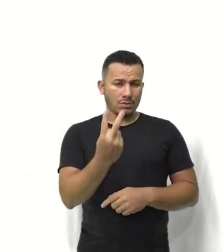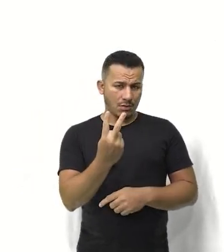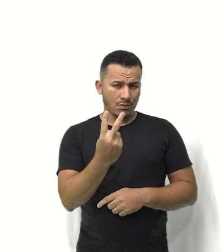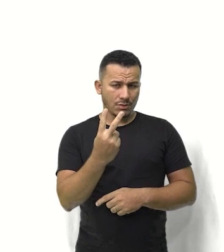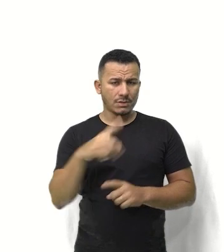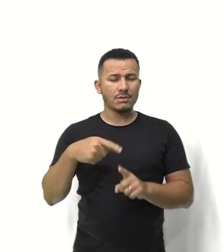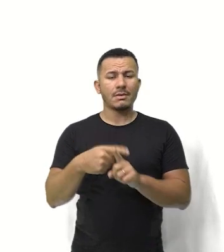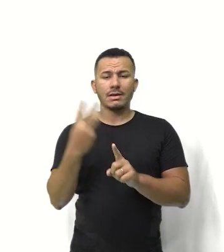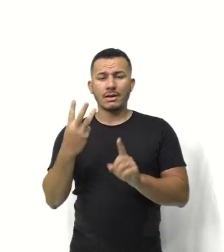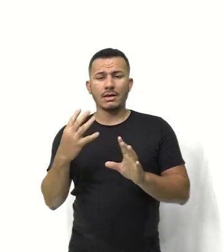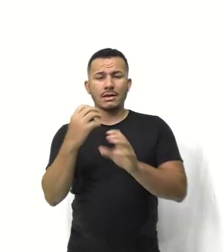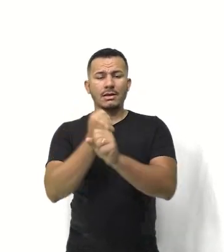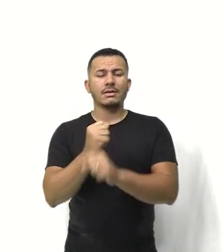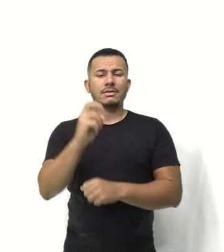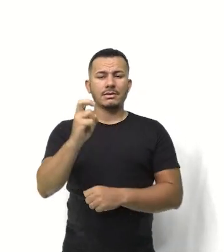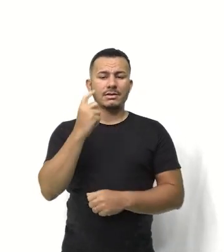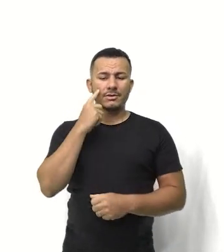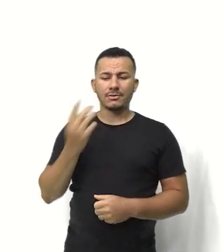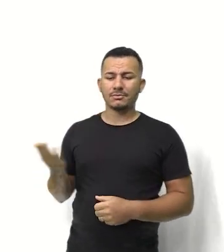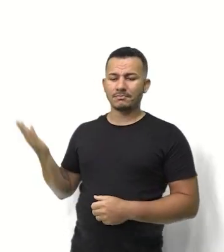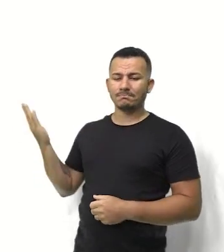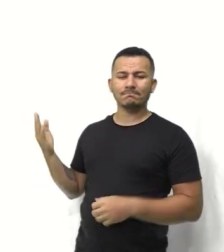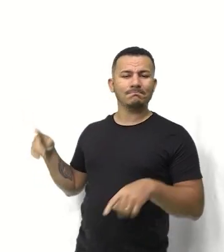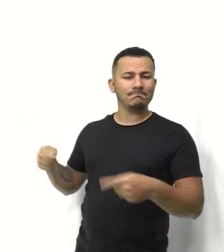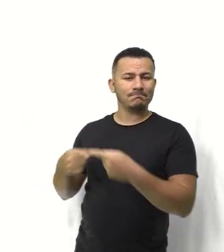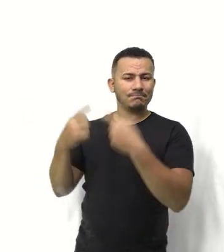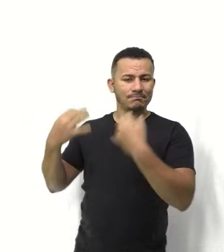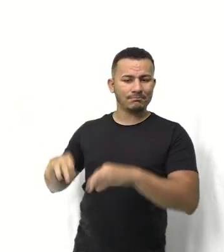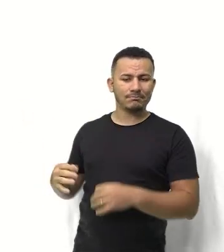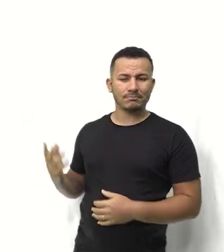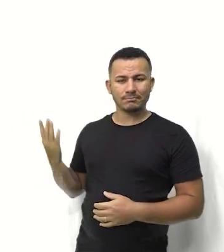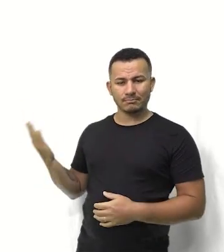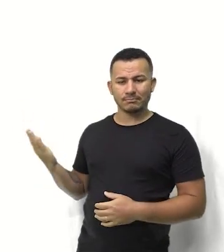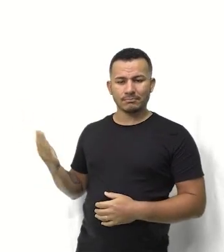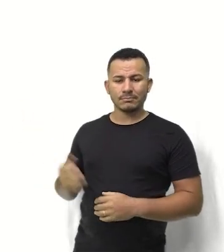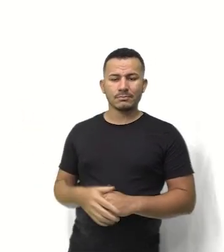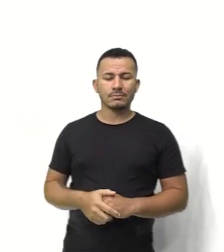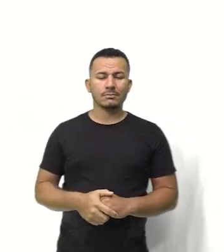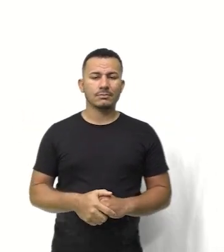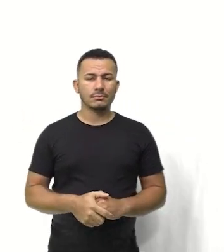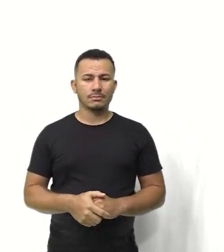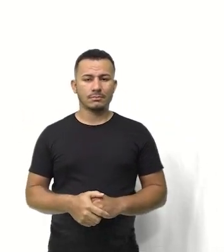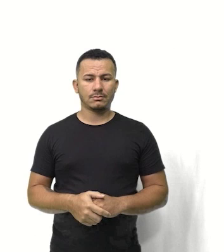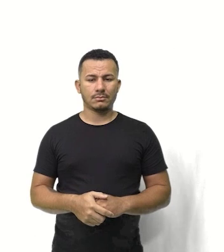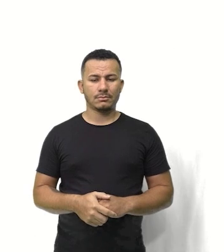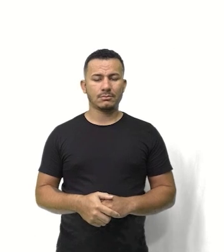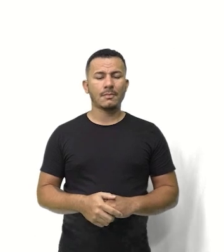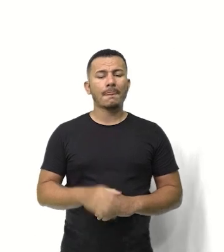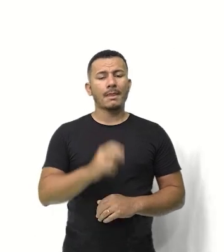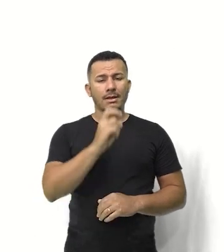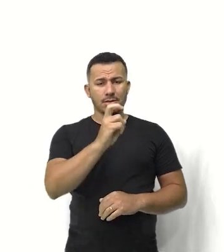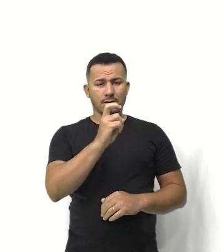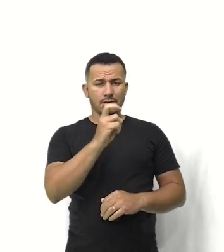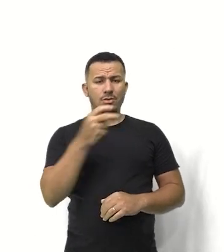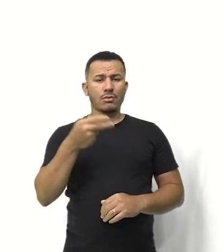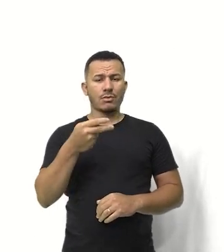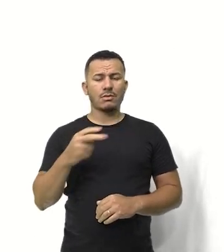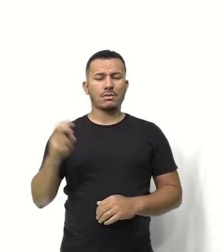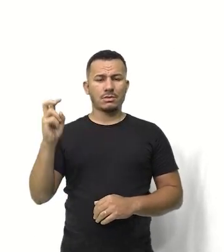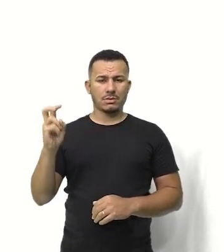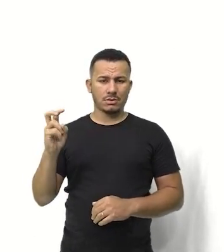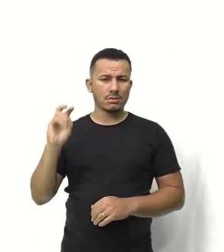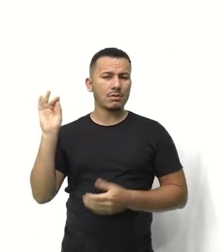1 dá 2, com mais 3 dá 5. Olha que coisa linda, meu povo. 5